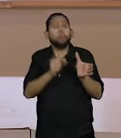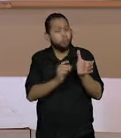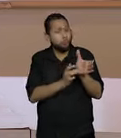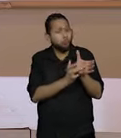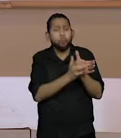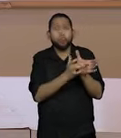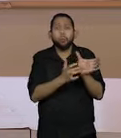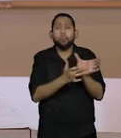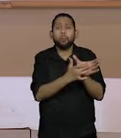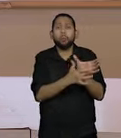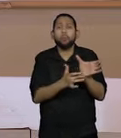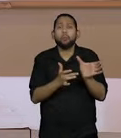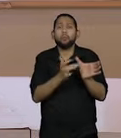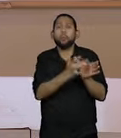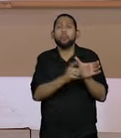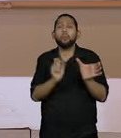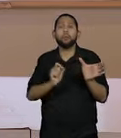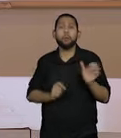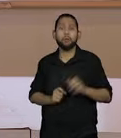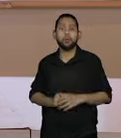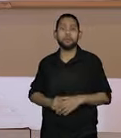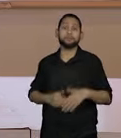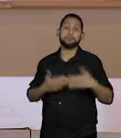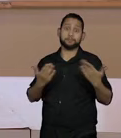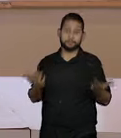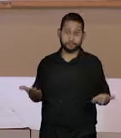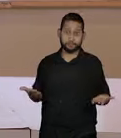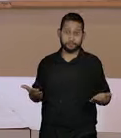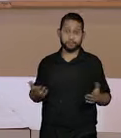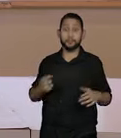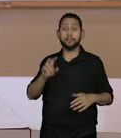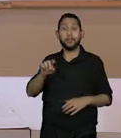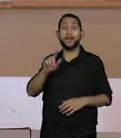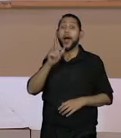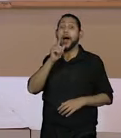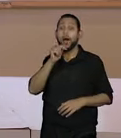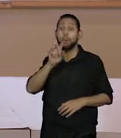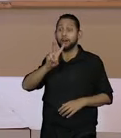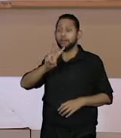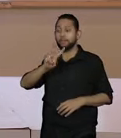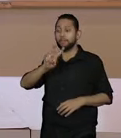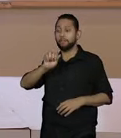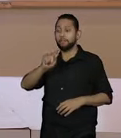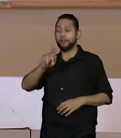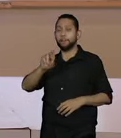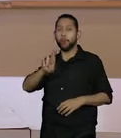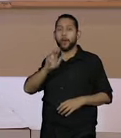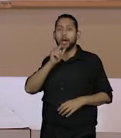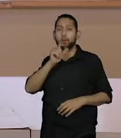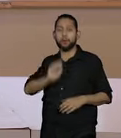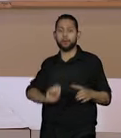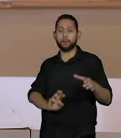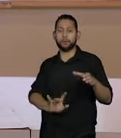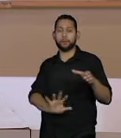aqui a presença do vapor de água, aqui na parede do